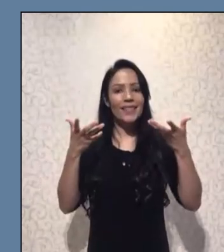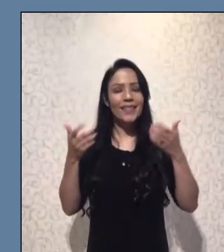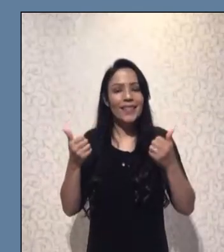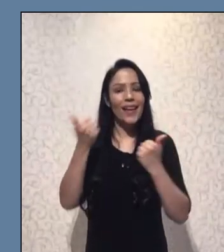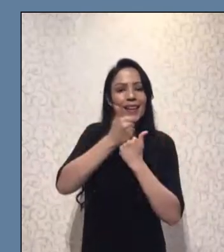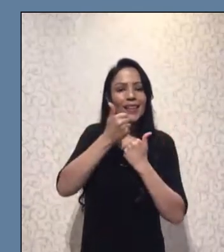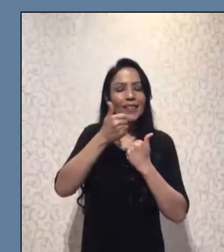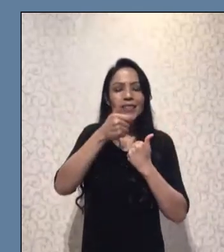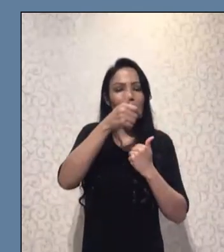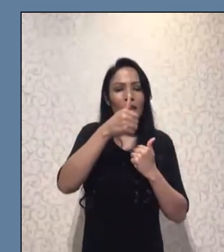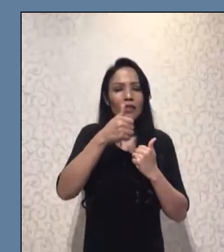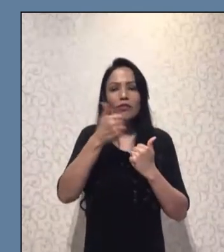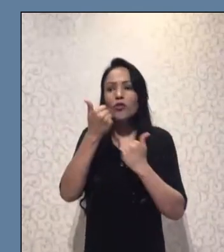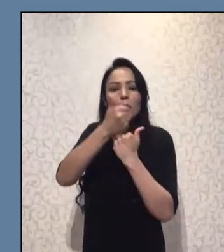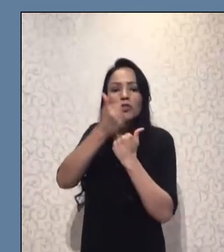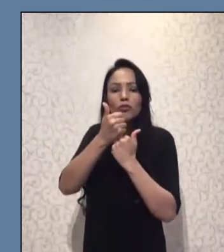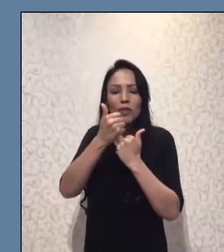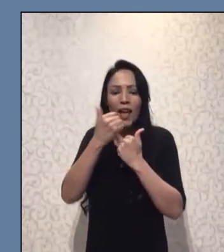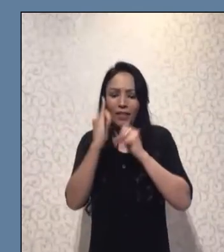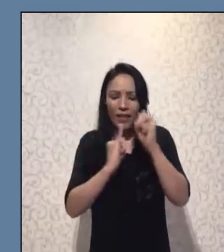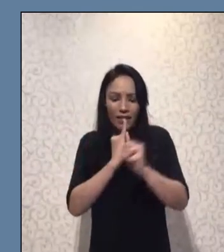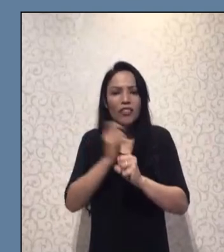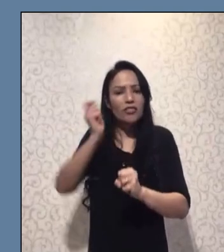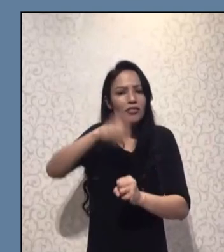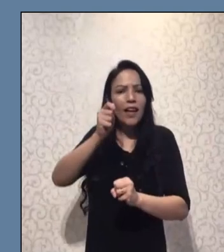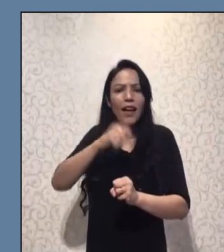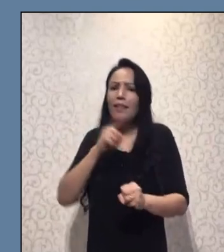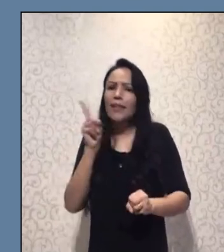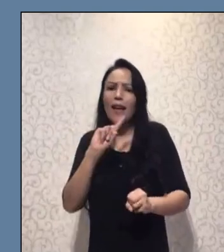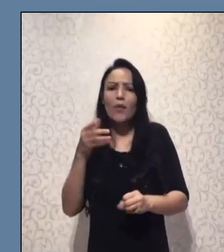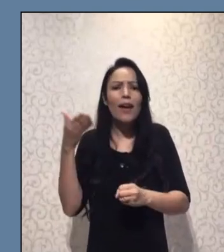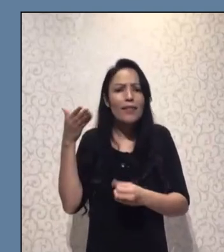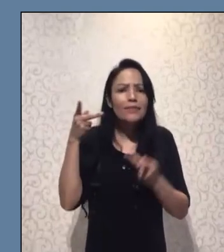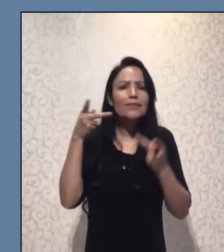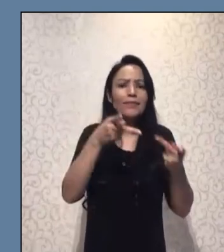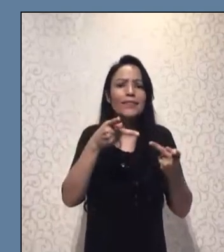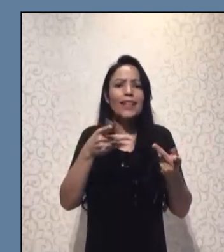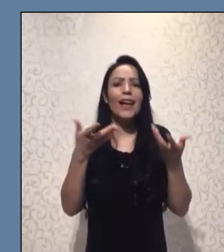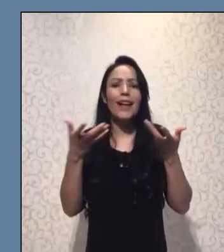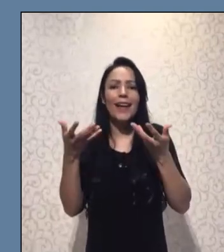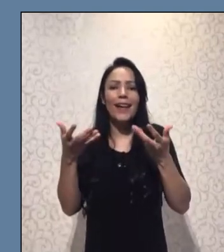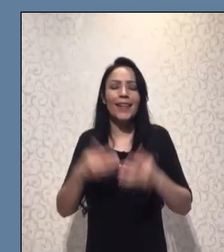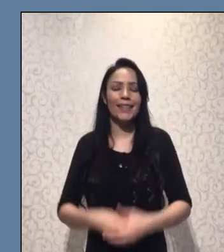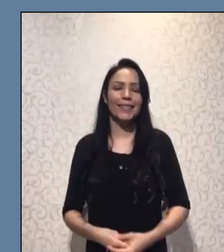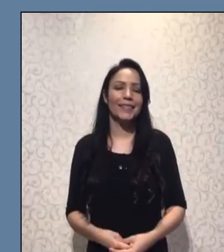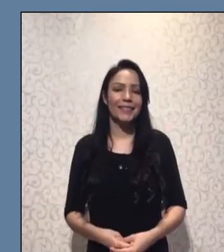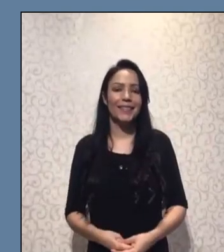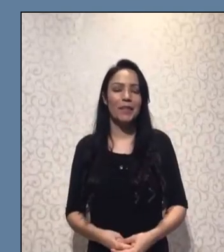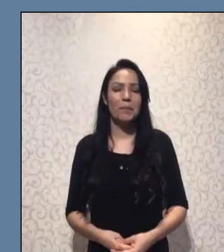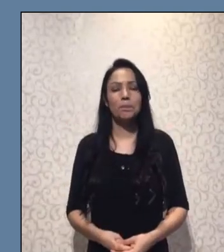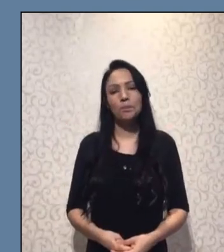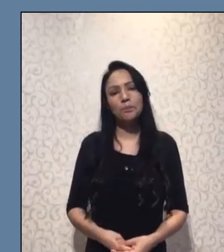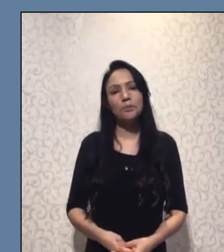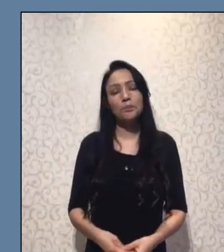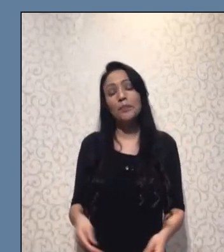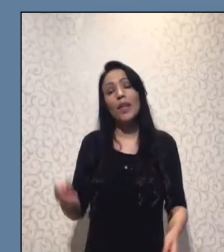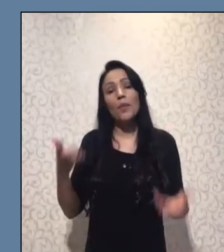No espaço. Né? Não tem... Eu não sei se a... Eu gostaria de acreditar,